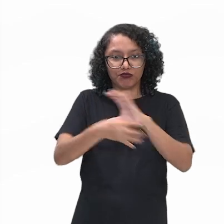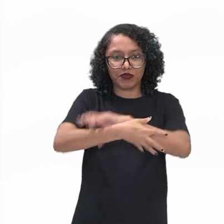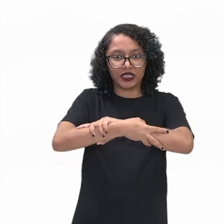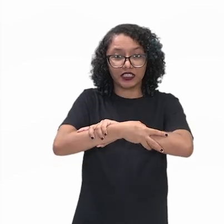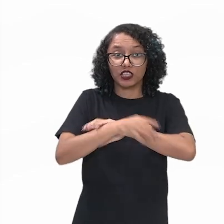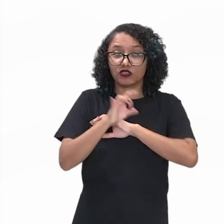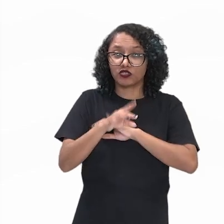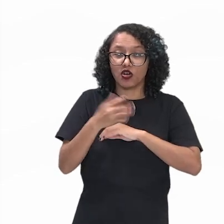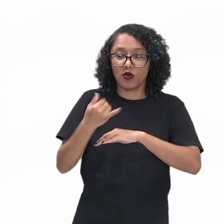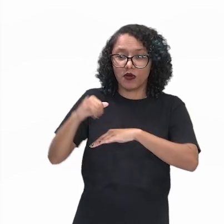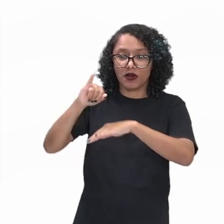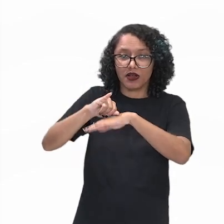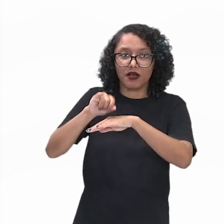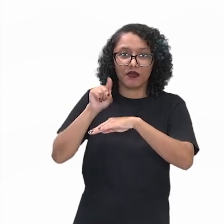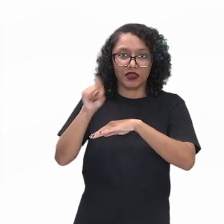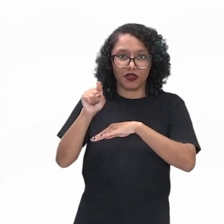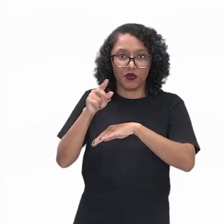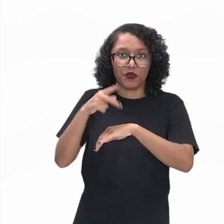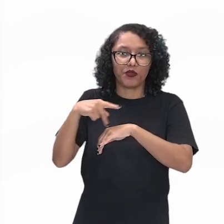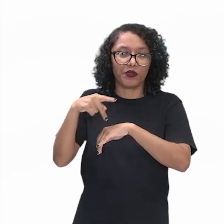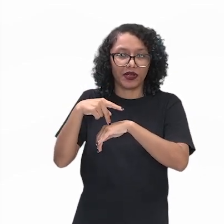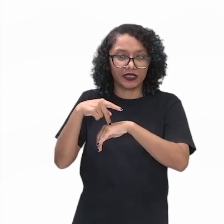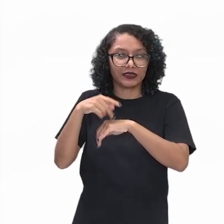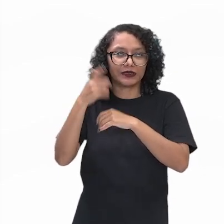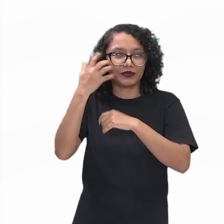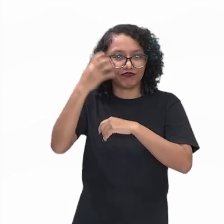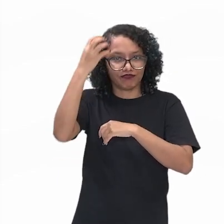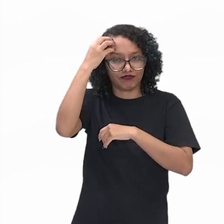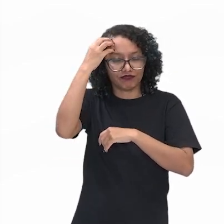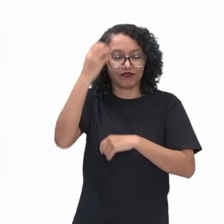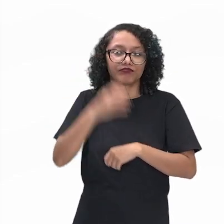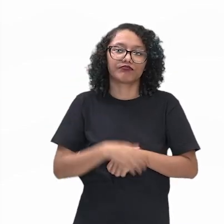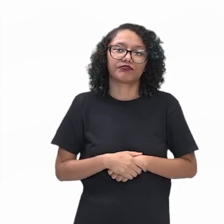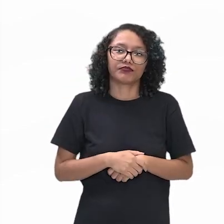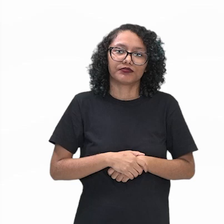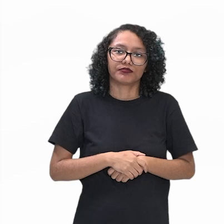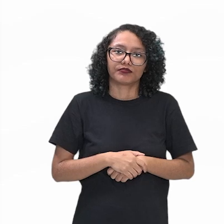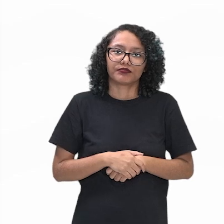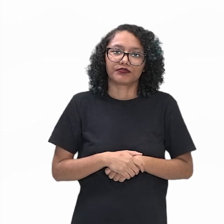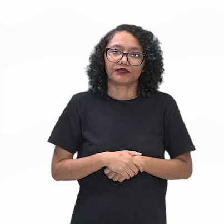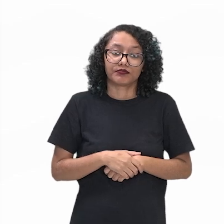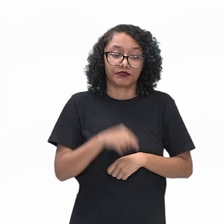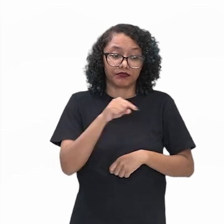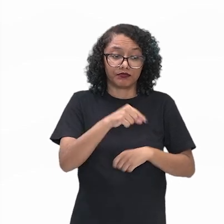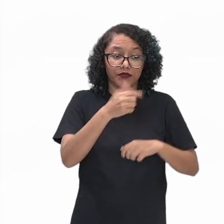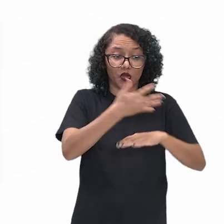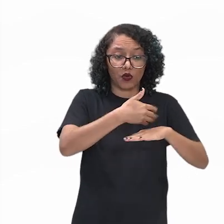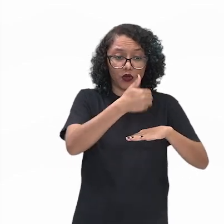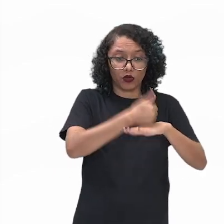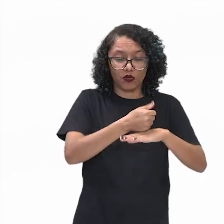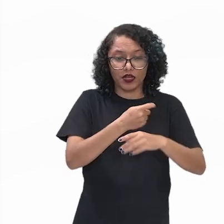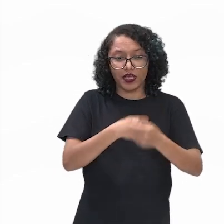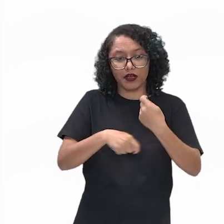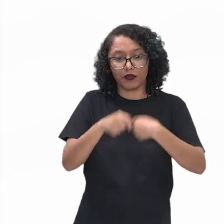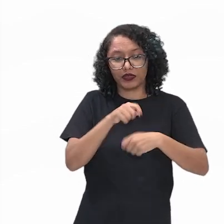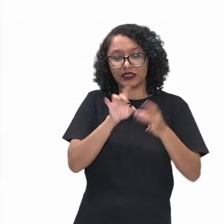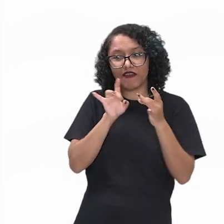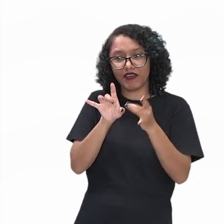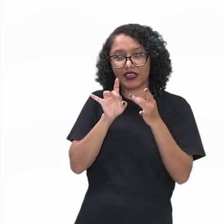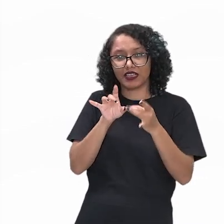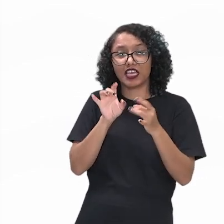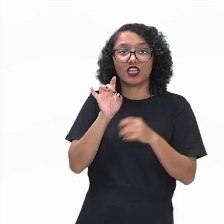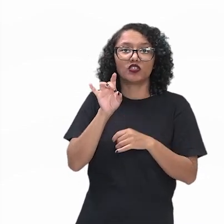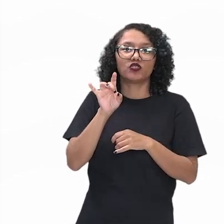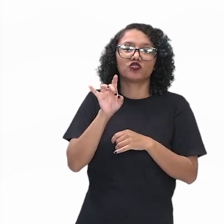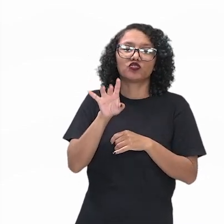exclusividade com a metrópole? Seria o seguinte, a colônia ela só poderia comercializar com a sua metrópole. O que